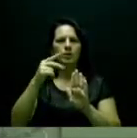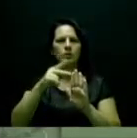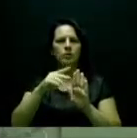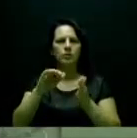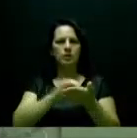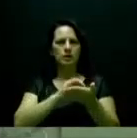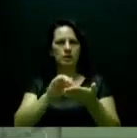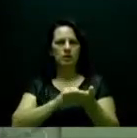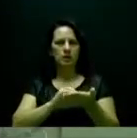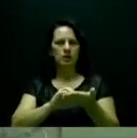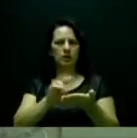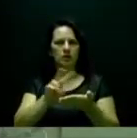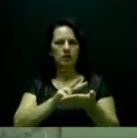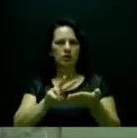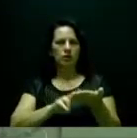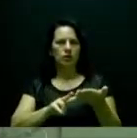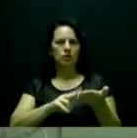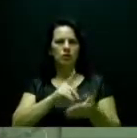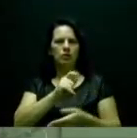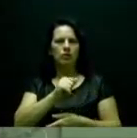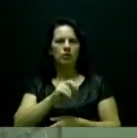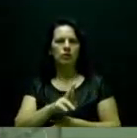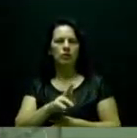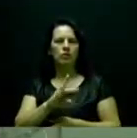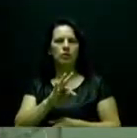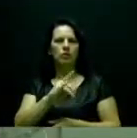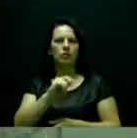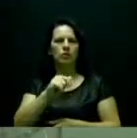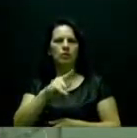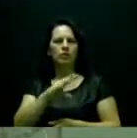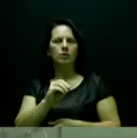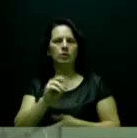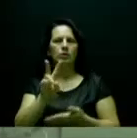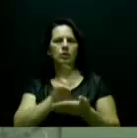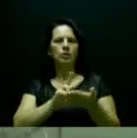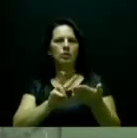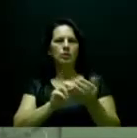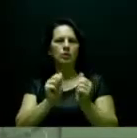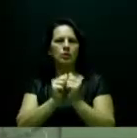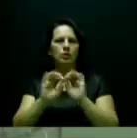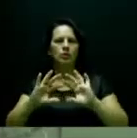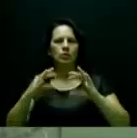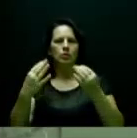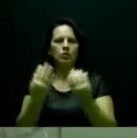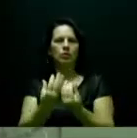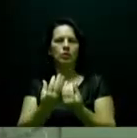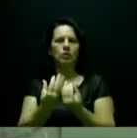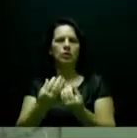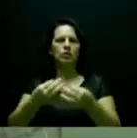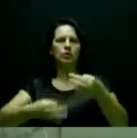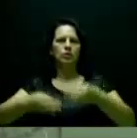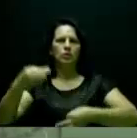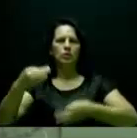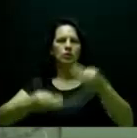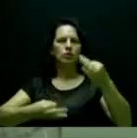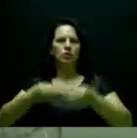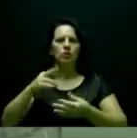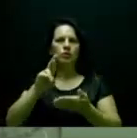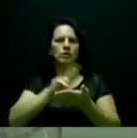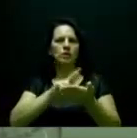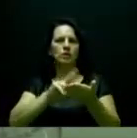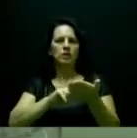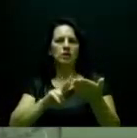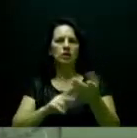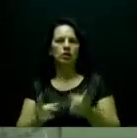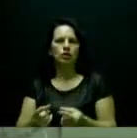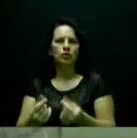secretário que proceda à leitura do parecer favorável à tramitação da propositura exarado em conjunto pelas comissões de Justiça e Redação,